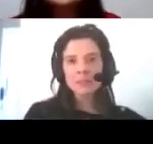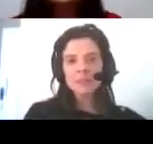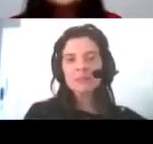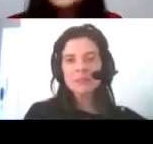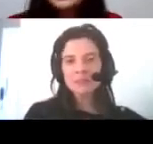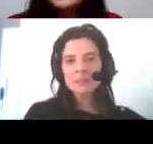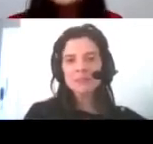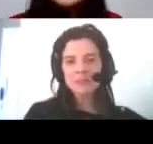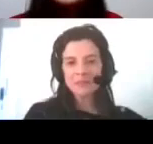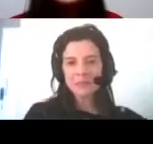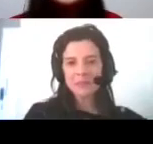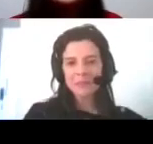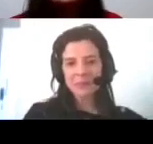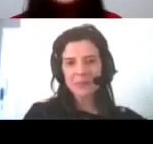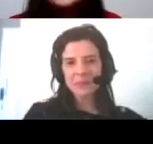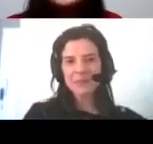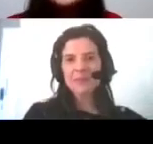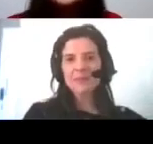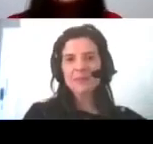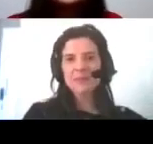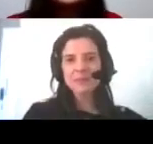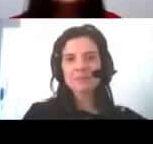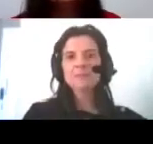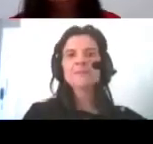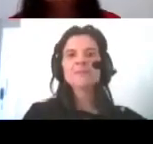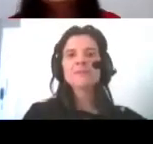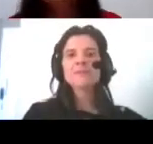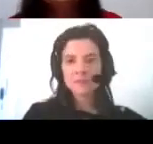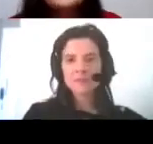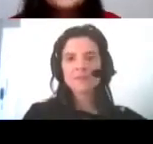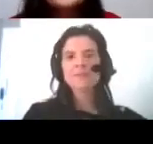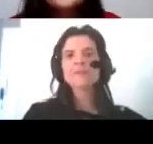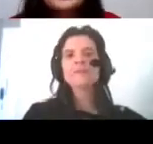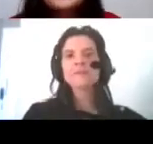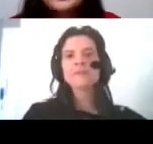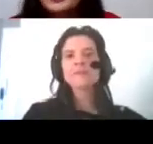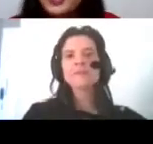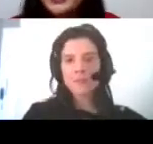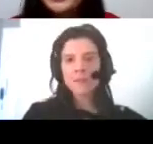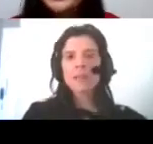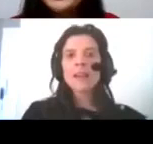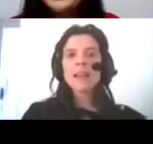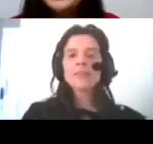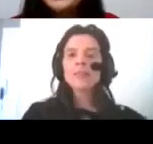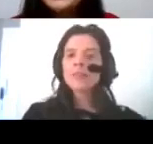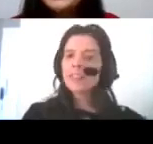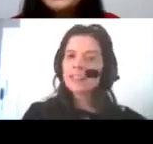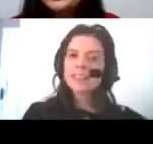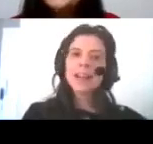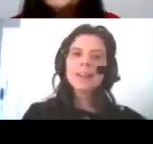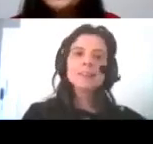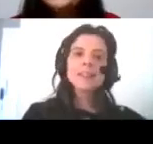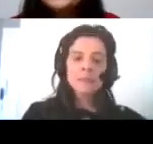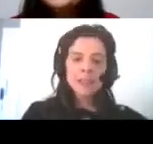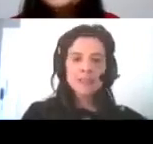equipe. É isso aí. Então, nós desejamos aí muito sucesso para vocês. Só para